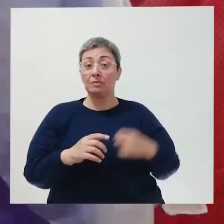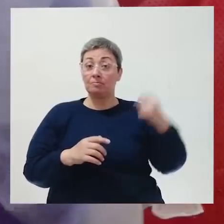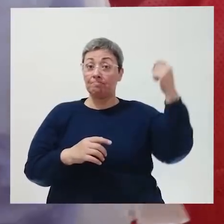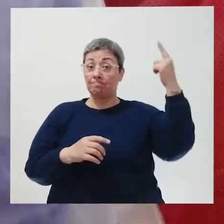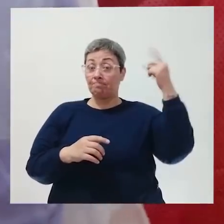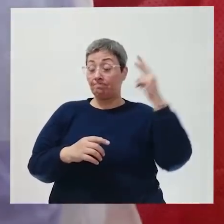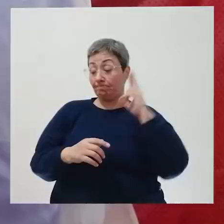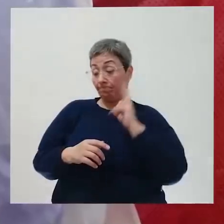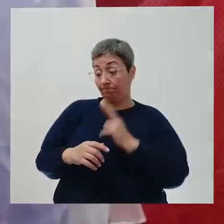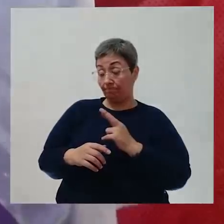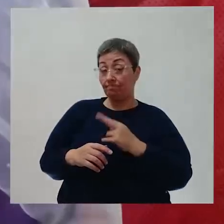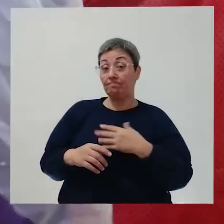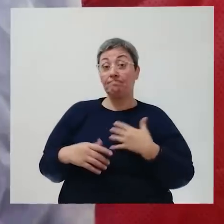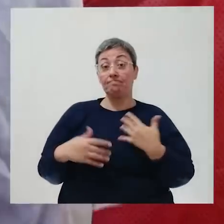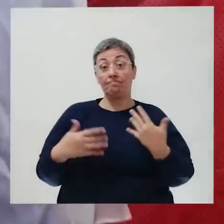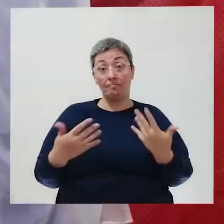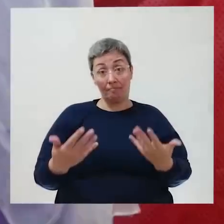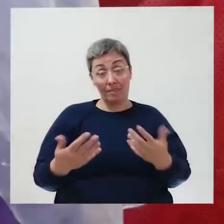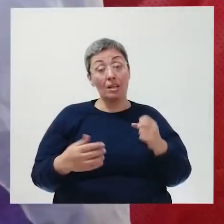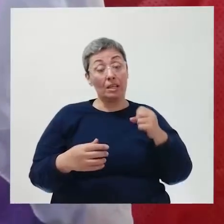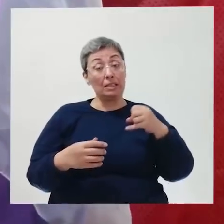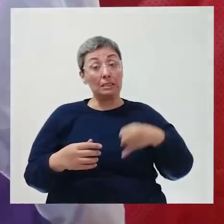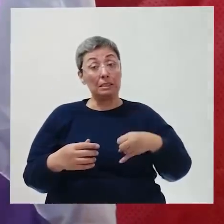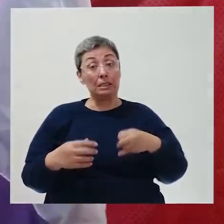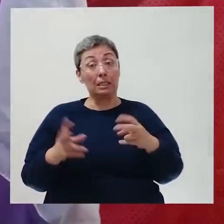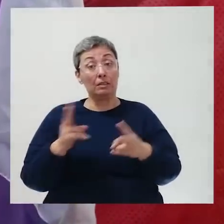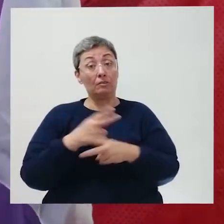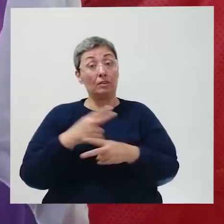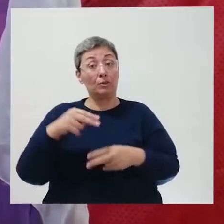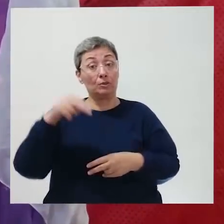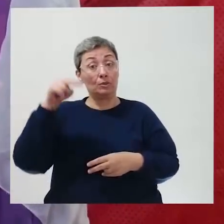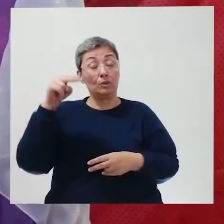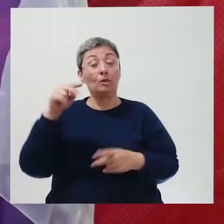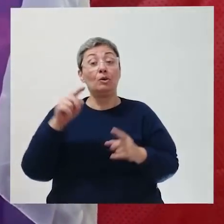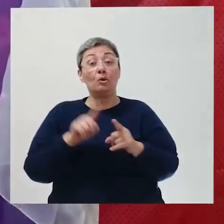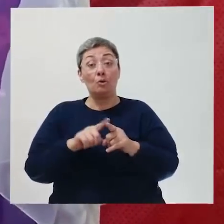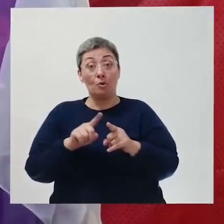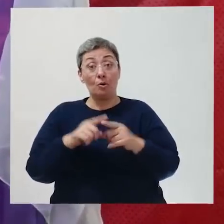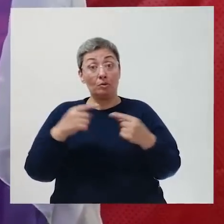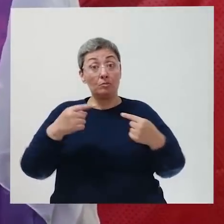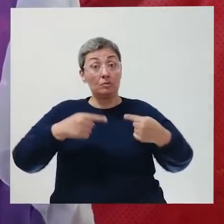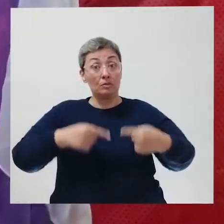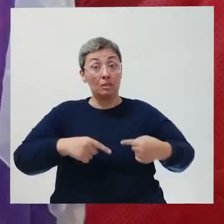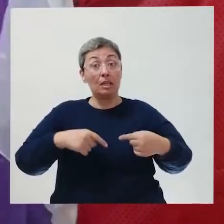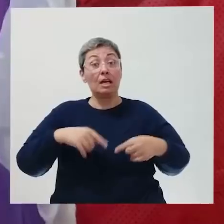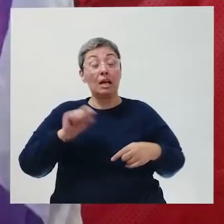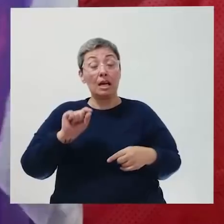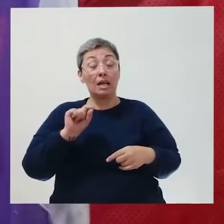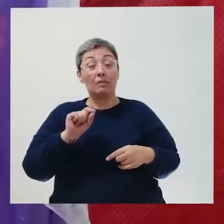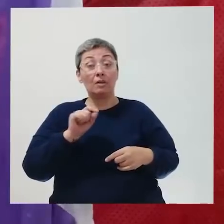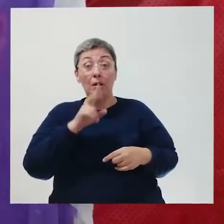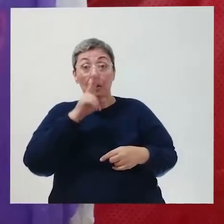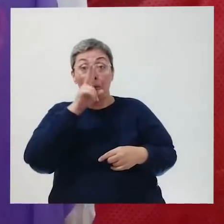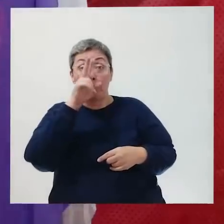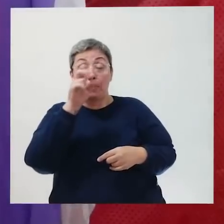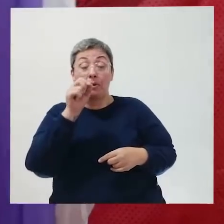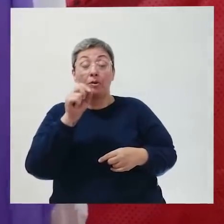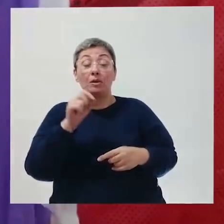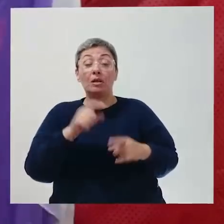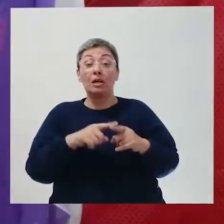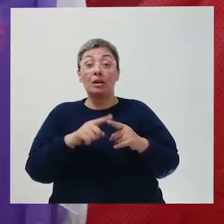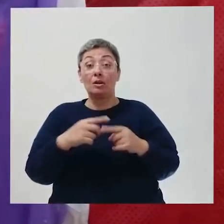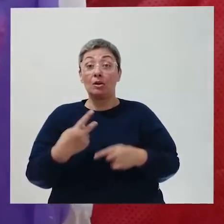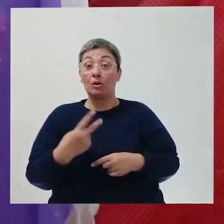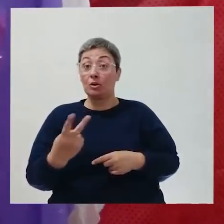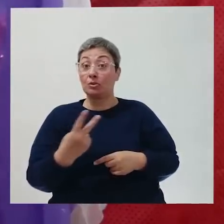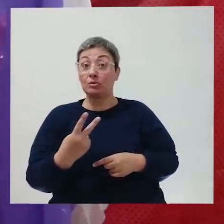sol respondeu: sim, vento do norte. O desafio era ver quem de nós dois